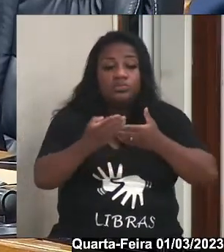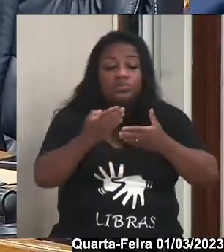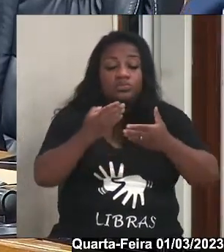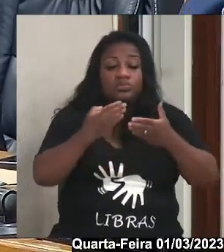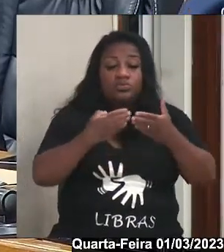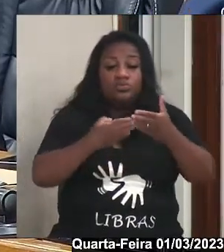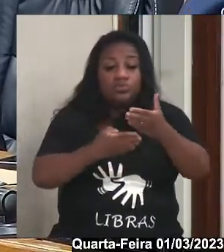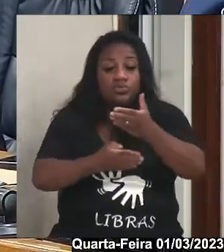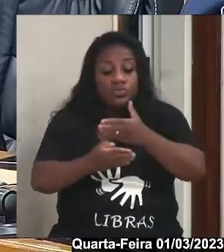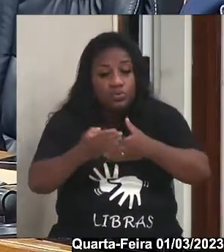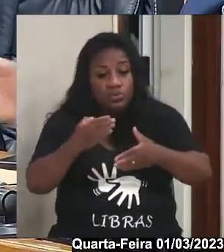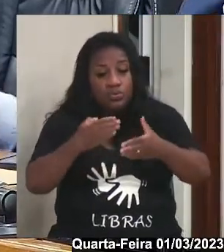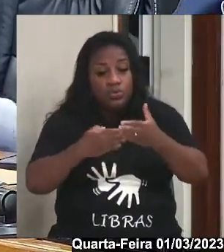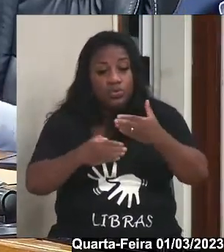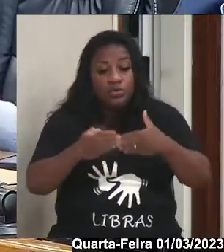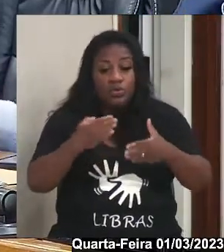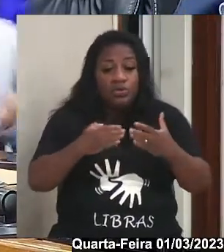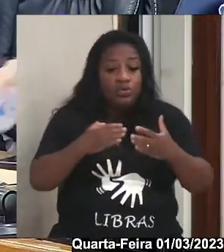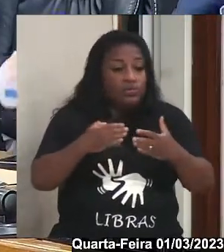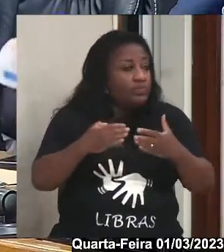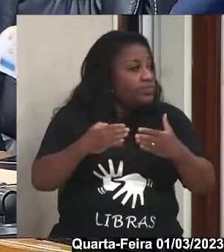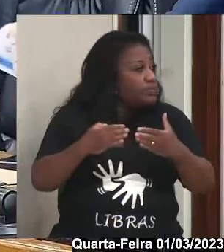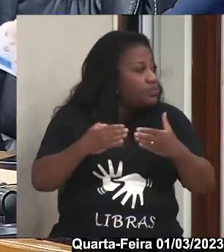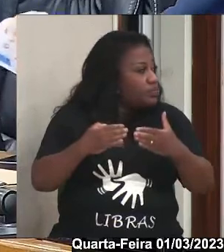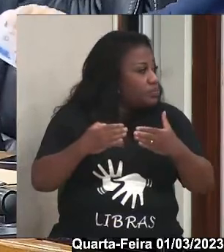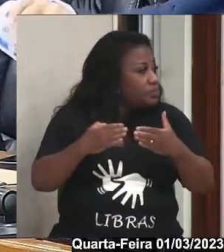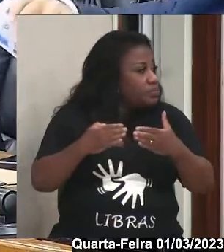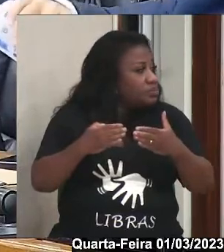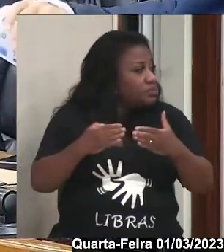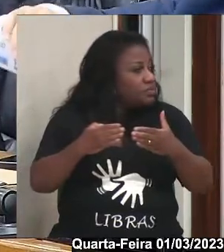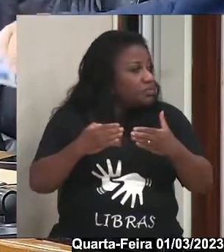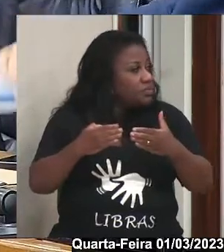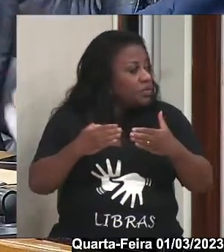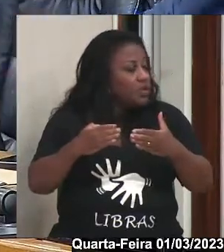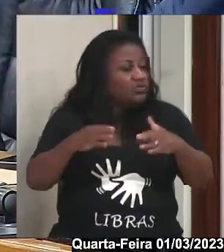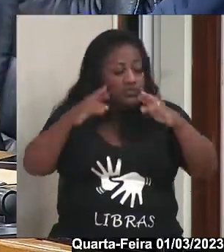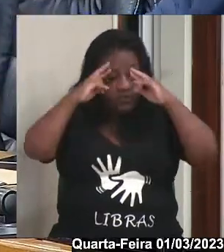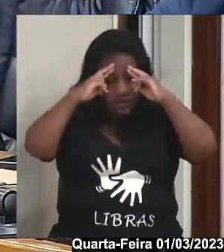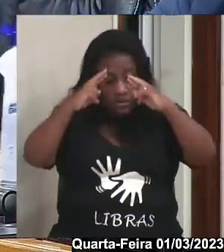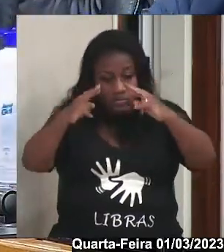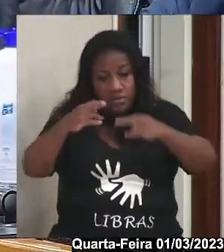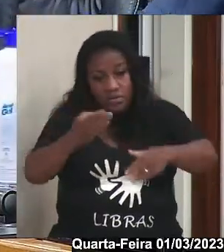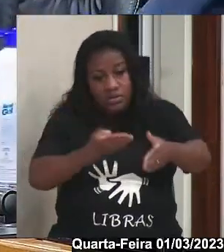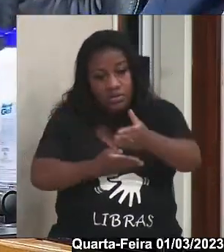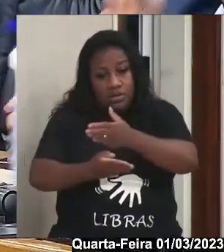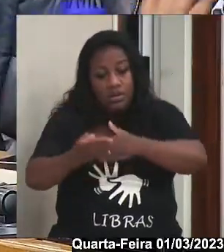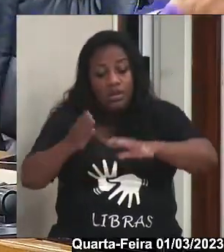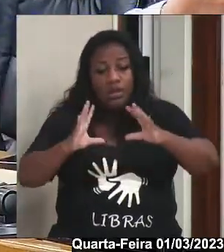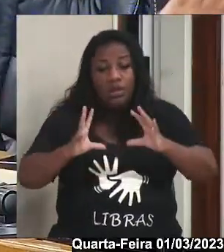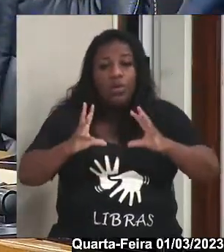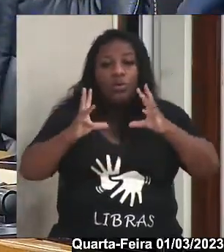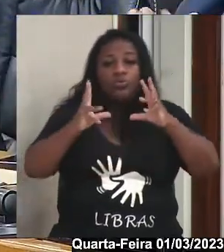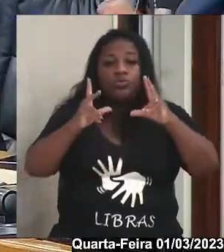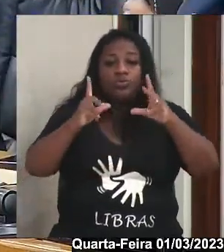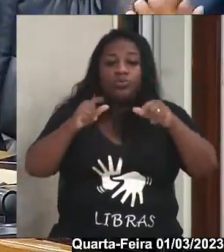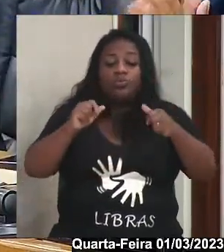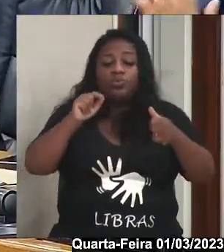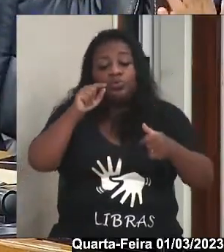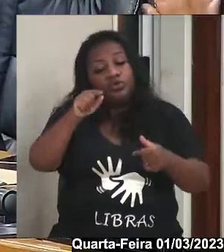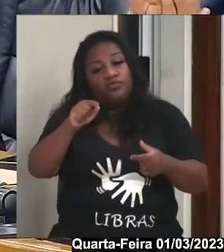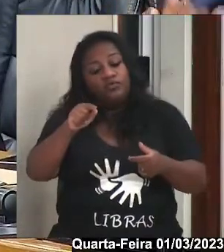né, para que a gente não ultrapassasse o limite da linha. Né. Aquilo que foi